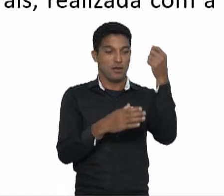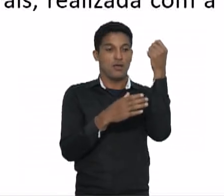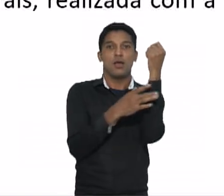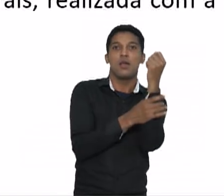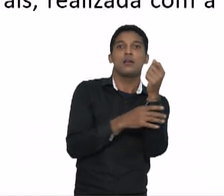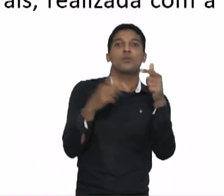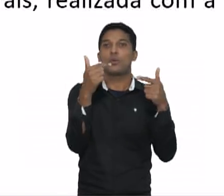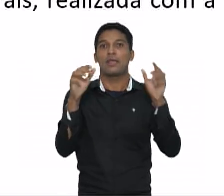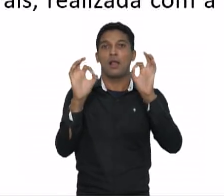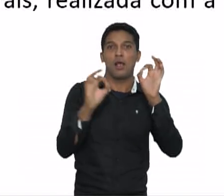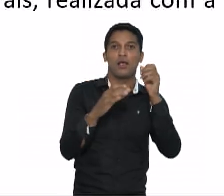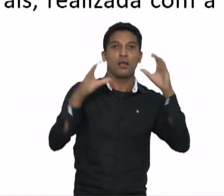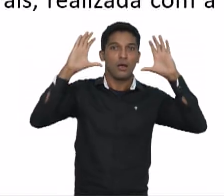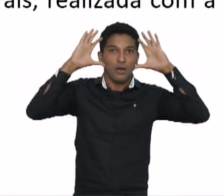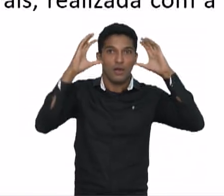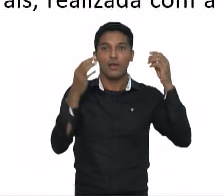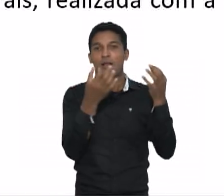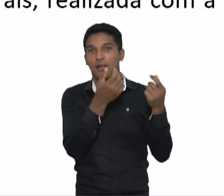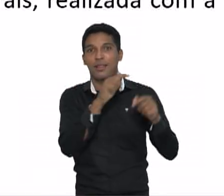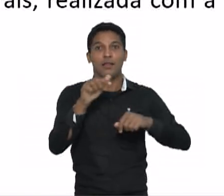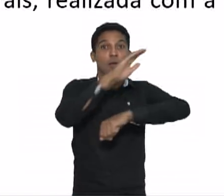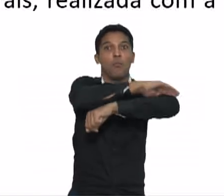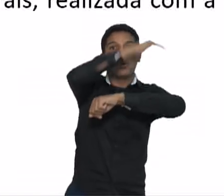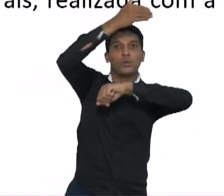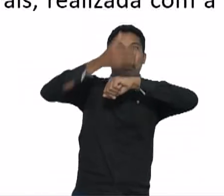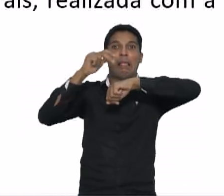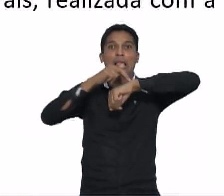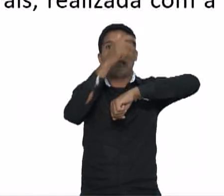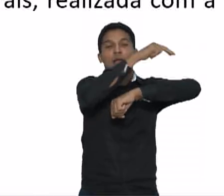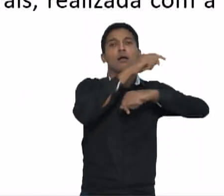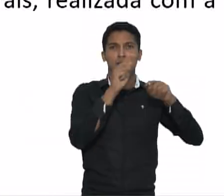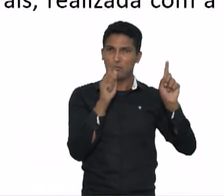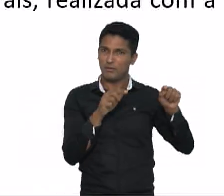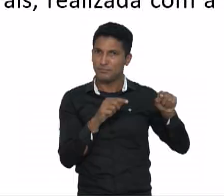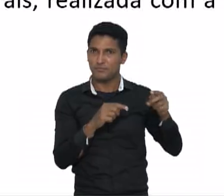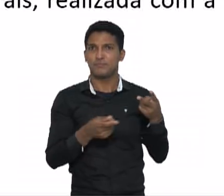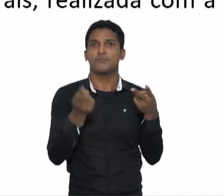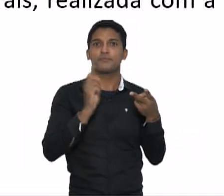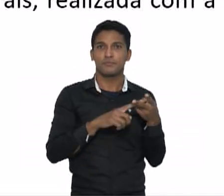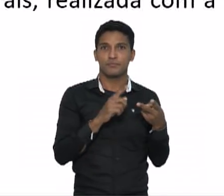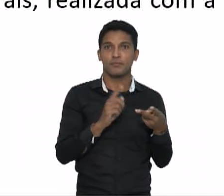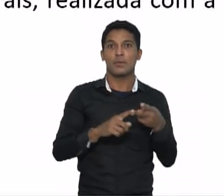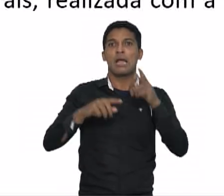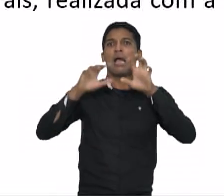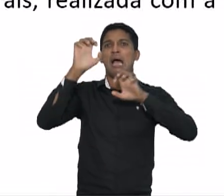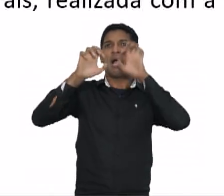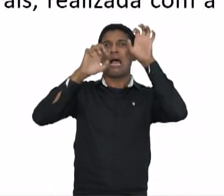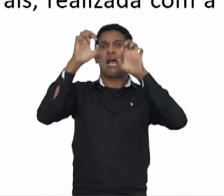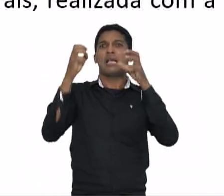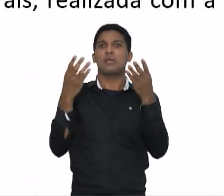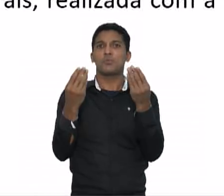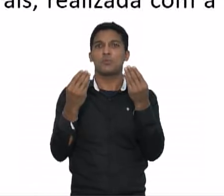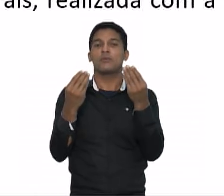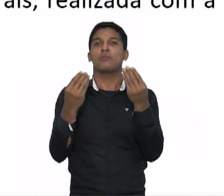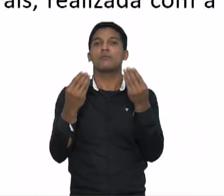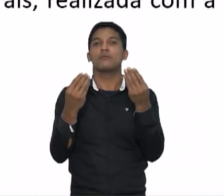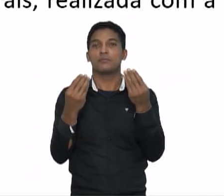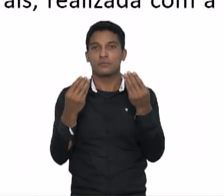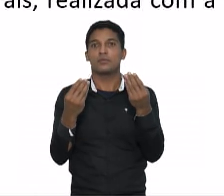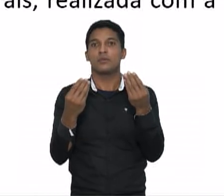técnicos. Escalada que envolve uma grande equipe, muitos recursos, que pode levar vários dias,